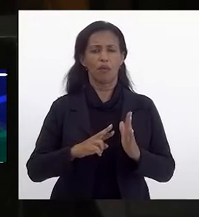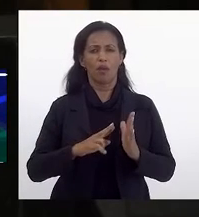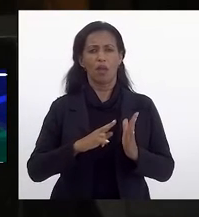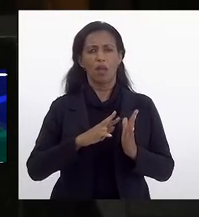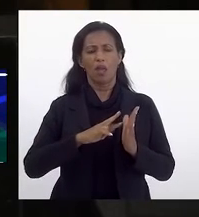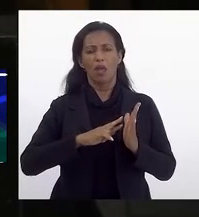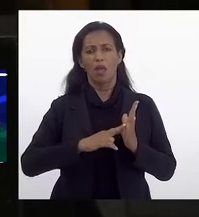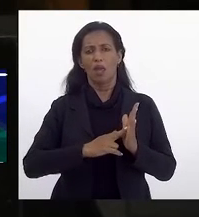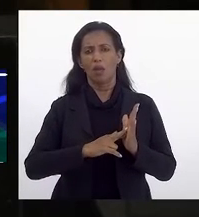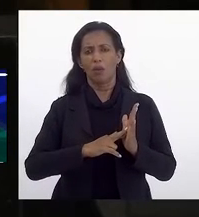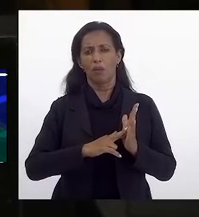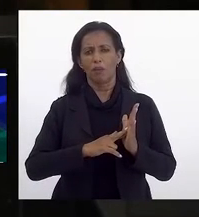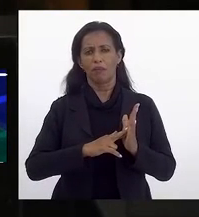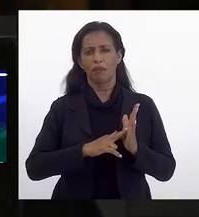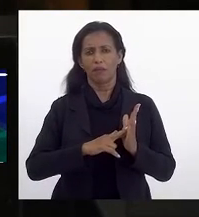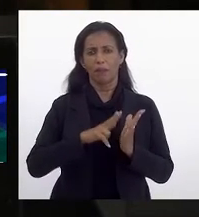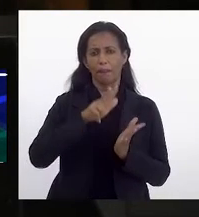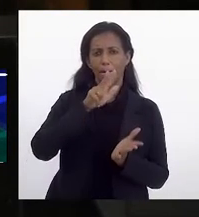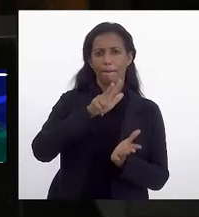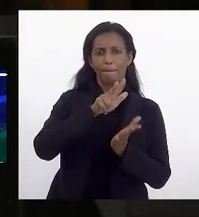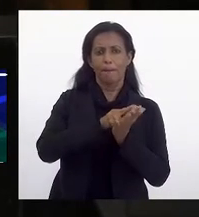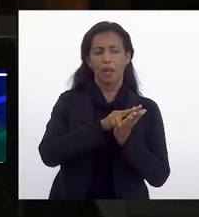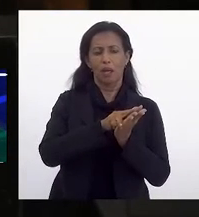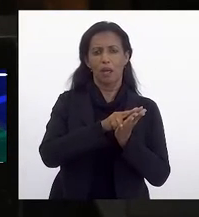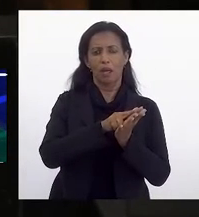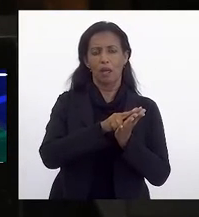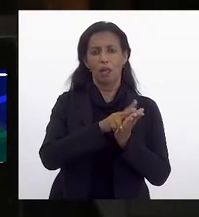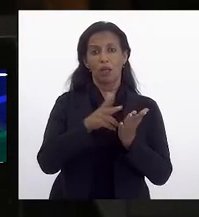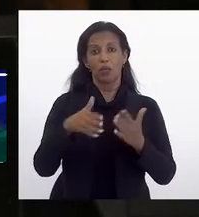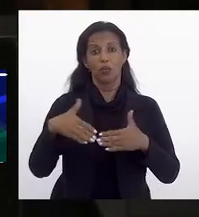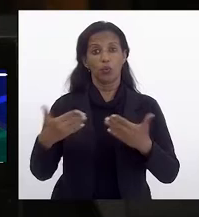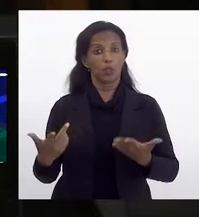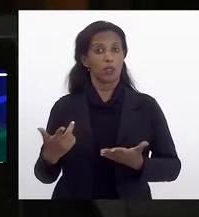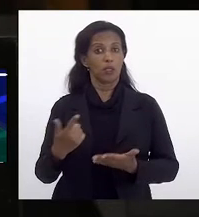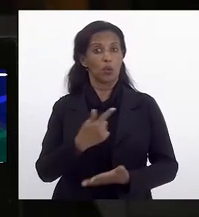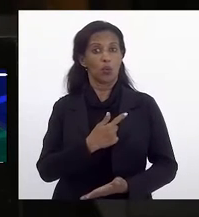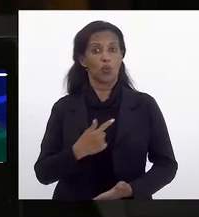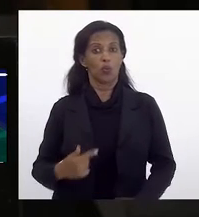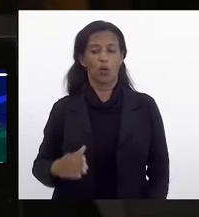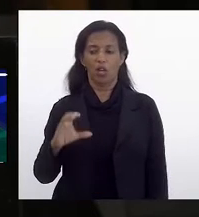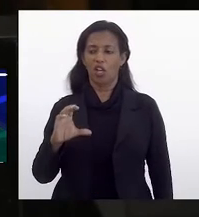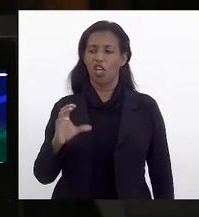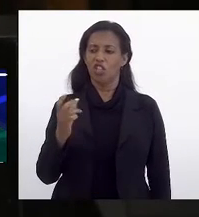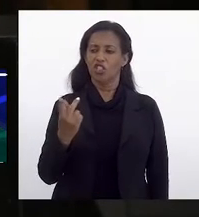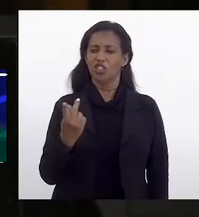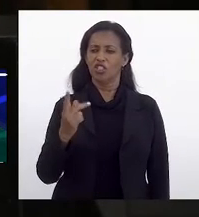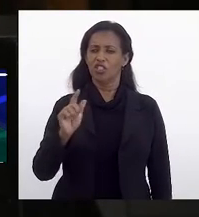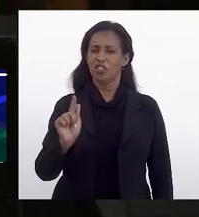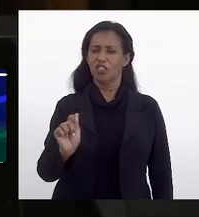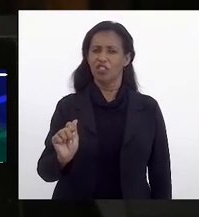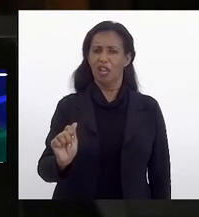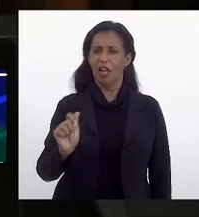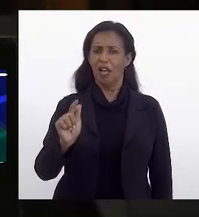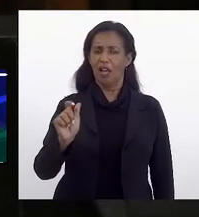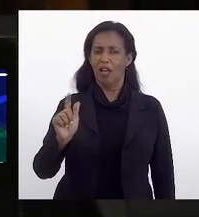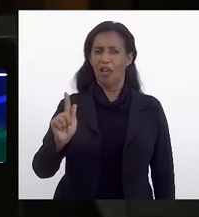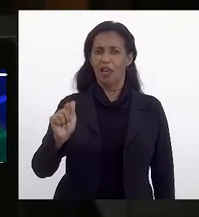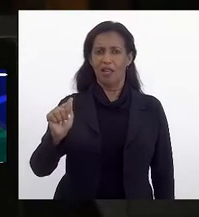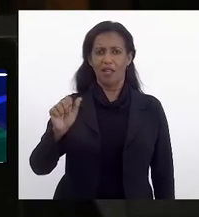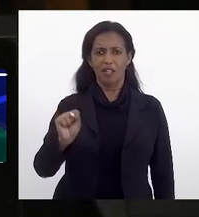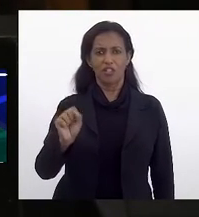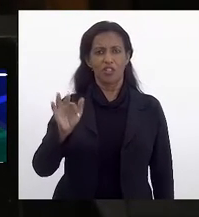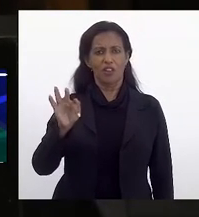por decreto específico do então governador Chagas Freitas, quando